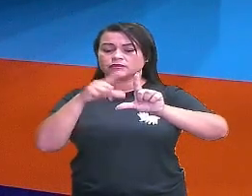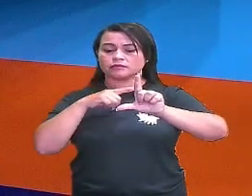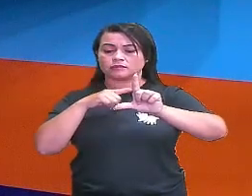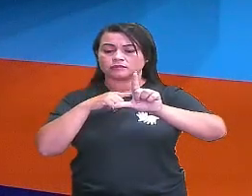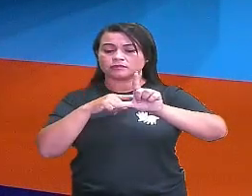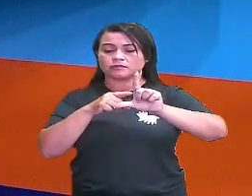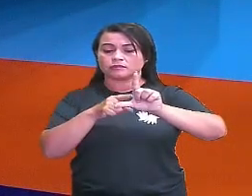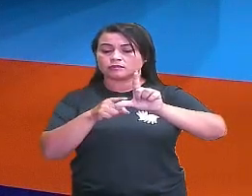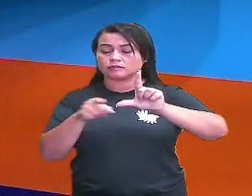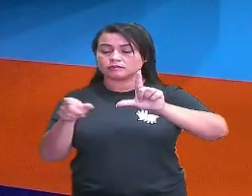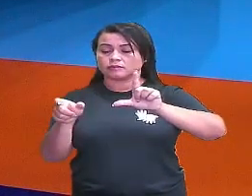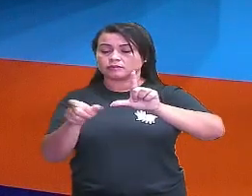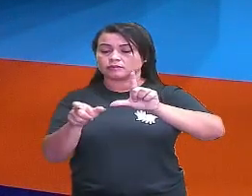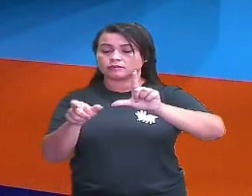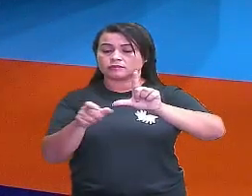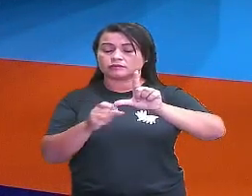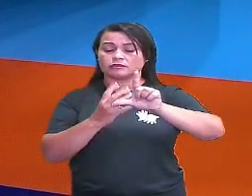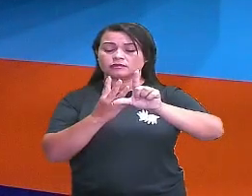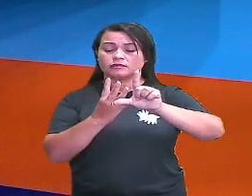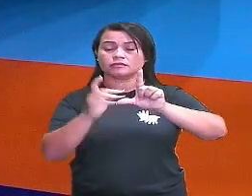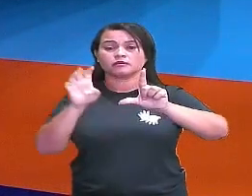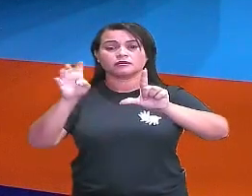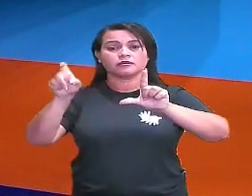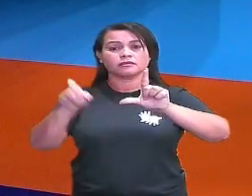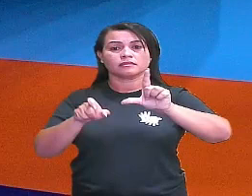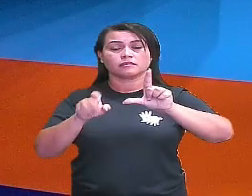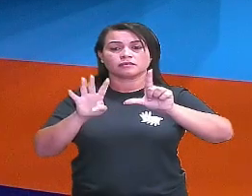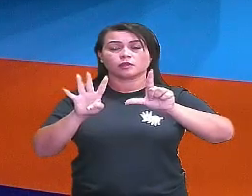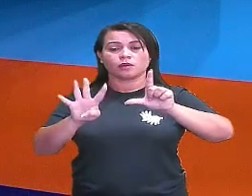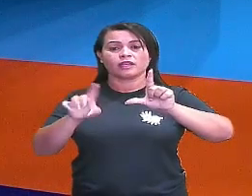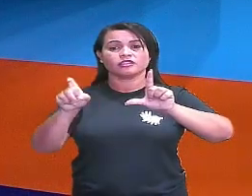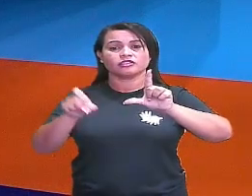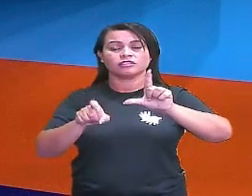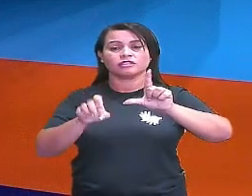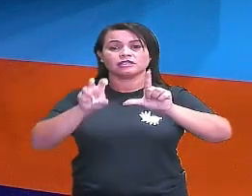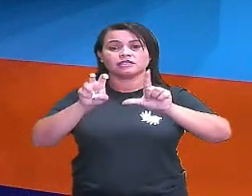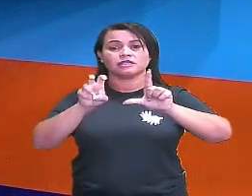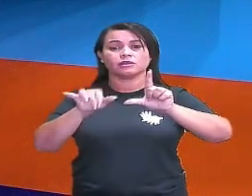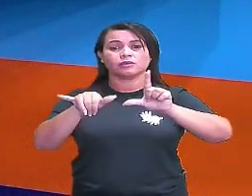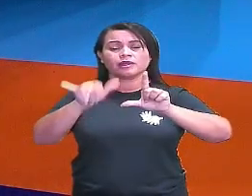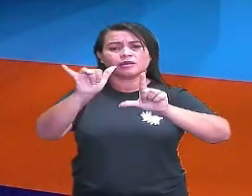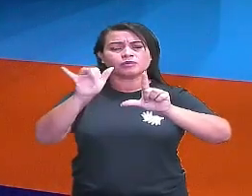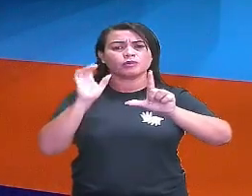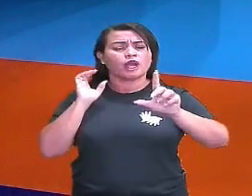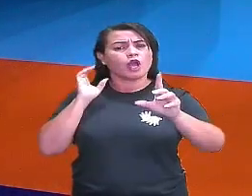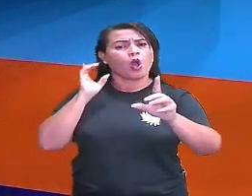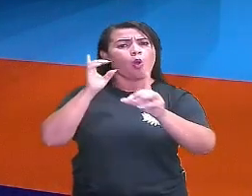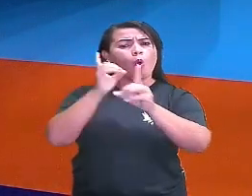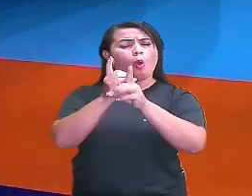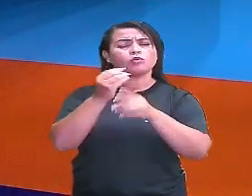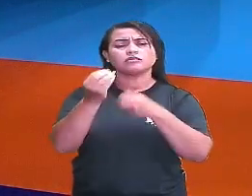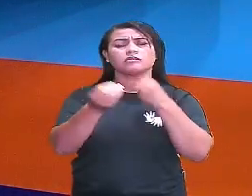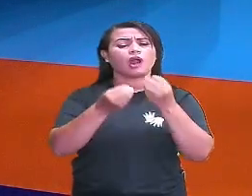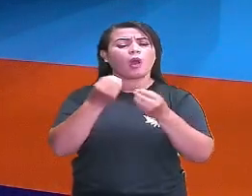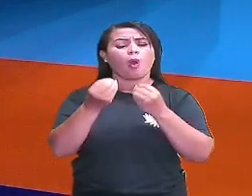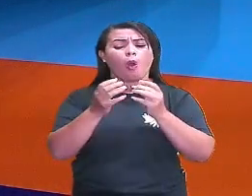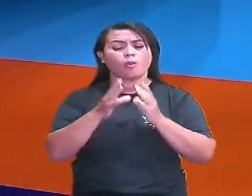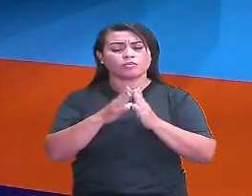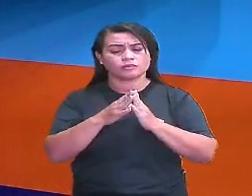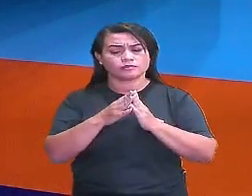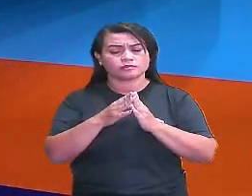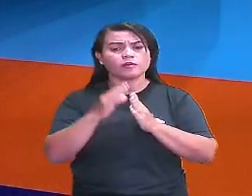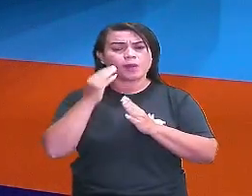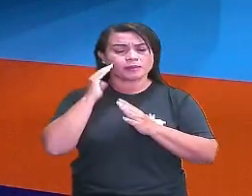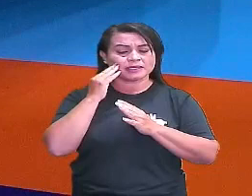reta X. 4 em X, 5 em Y. E ele encontra um ponto de encontro. Como é que ele faz isso?